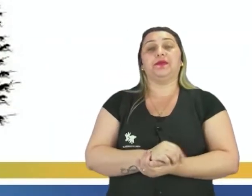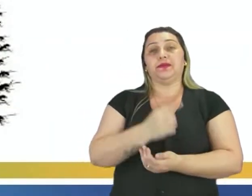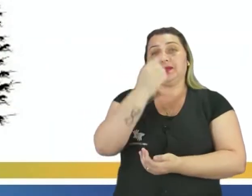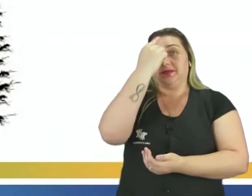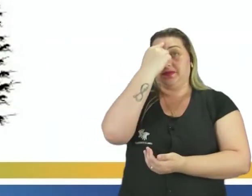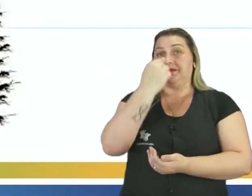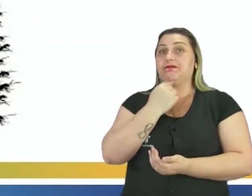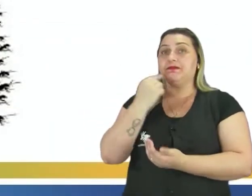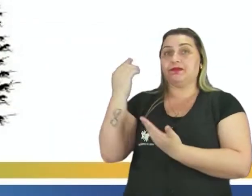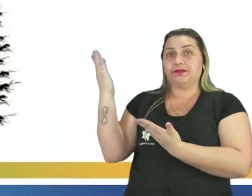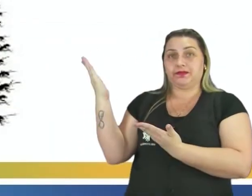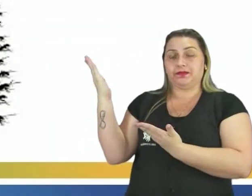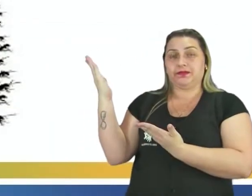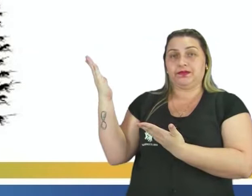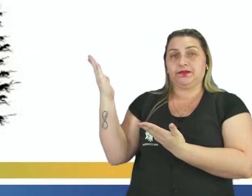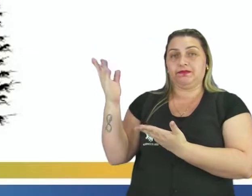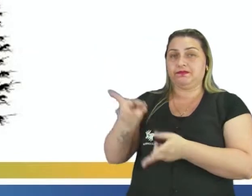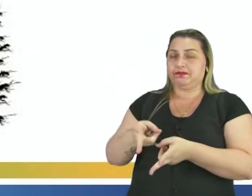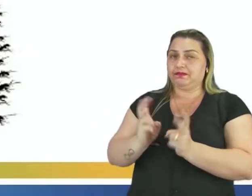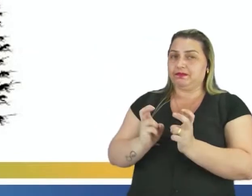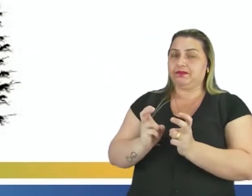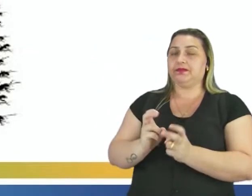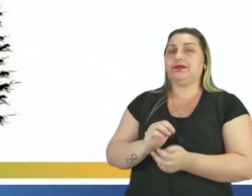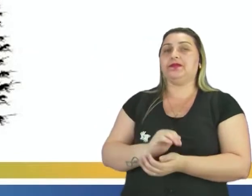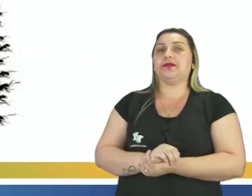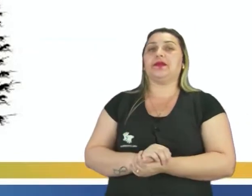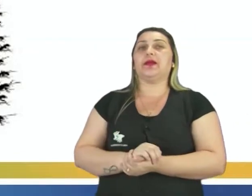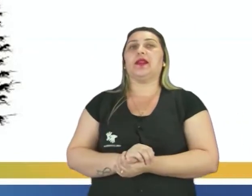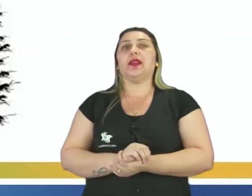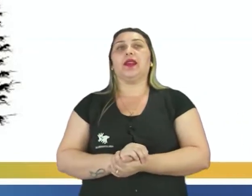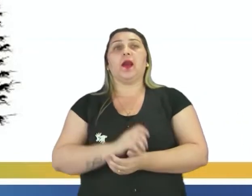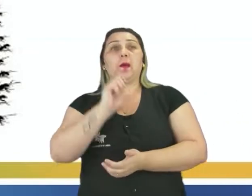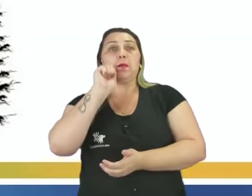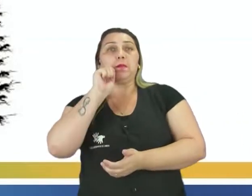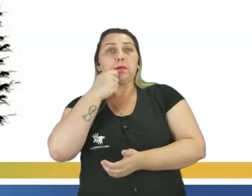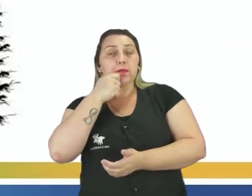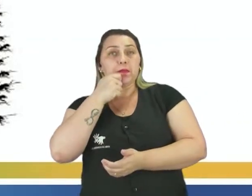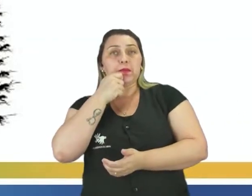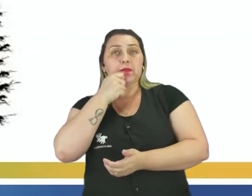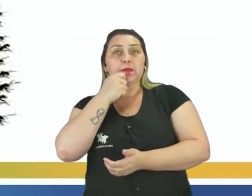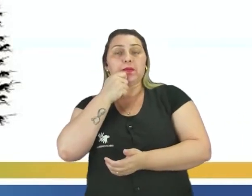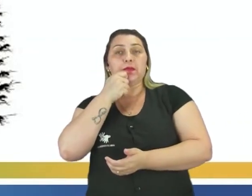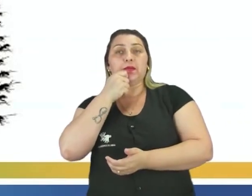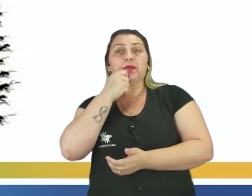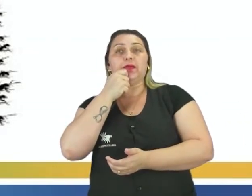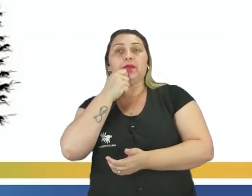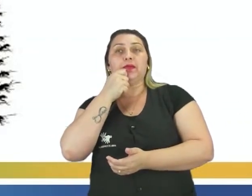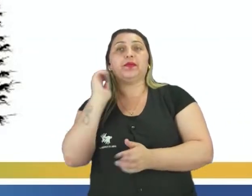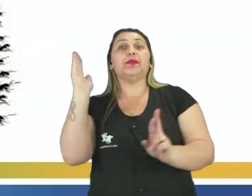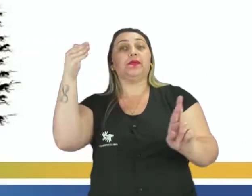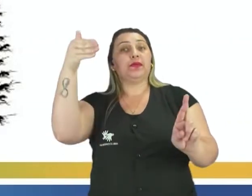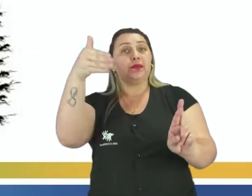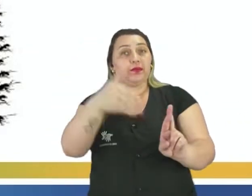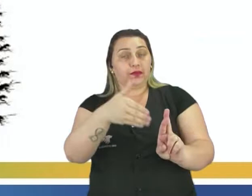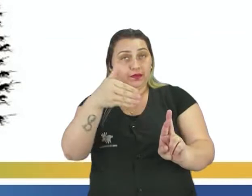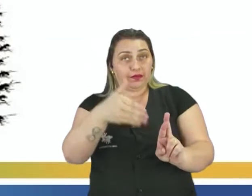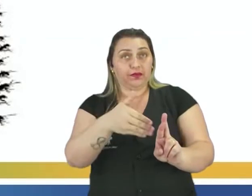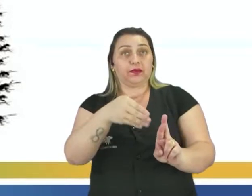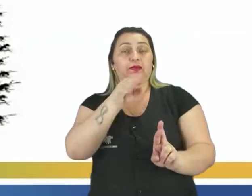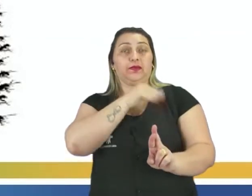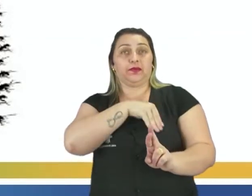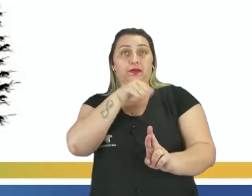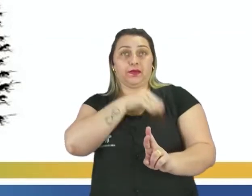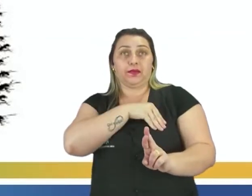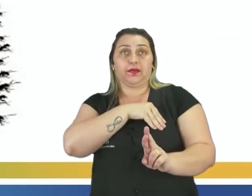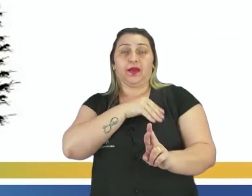imagem, vocês podem observar o seguinte: o pão ele vai representar a renda e as formiguinhas vão representar